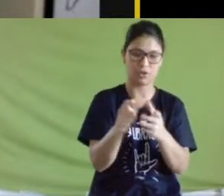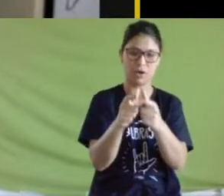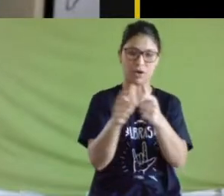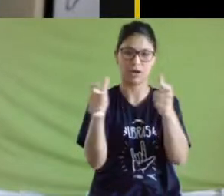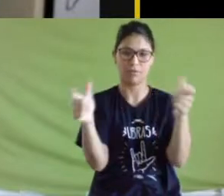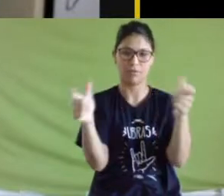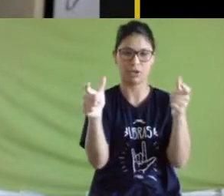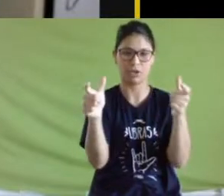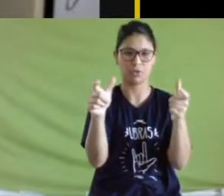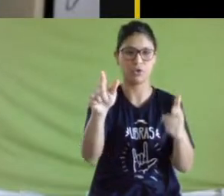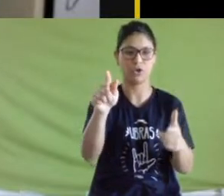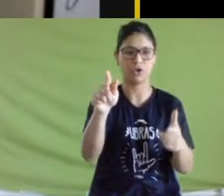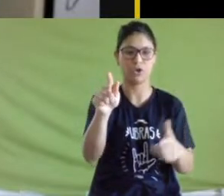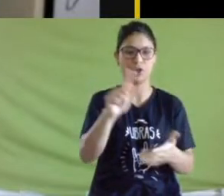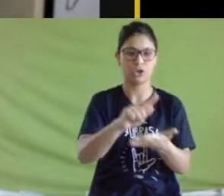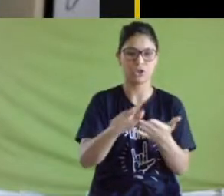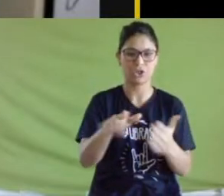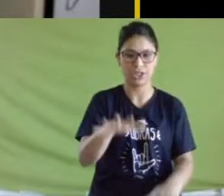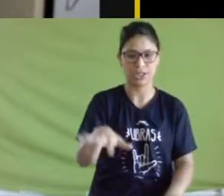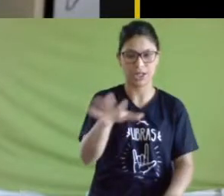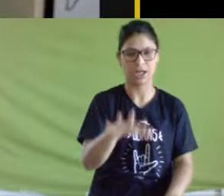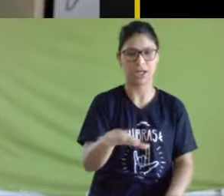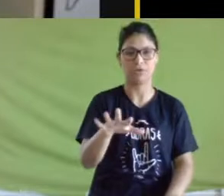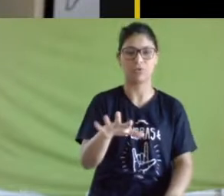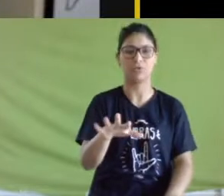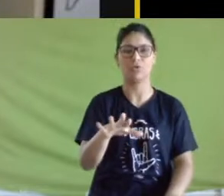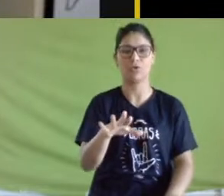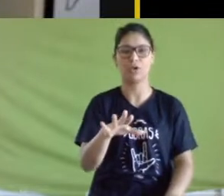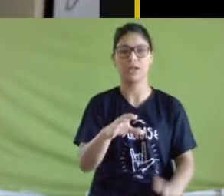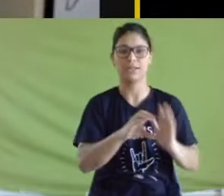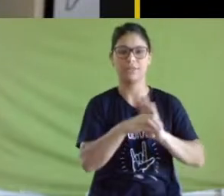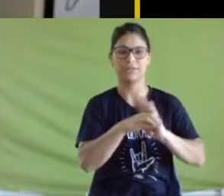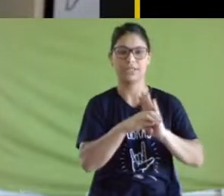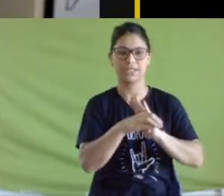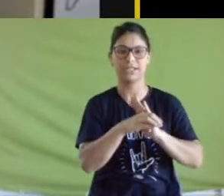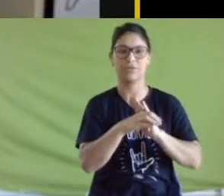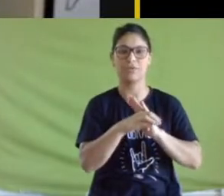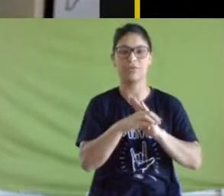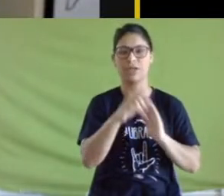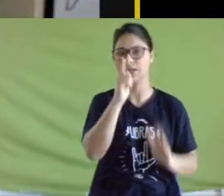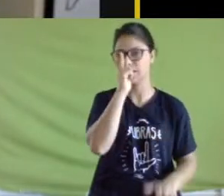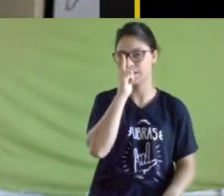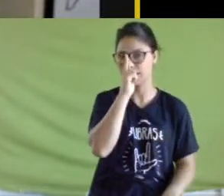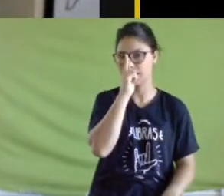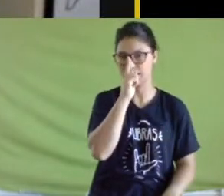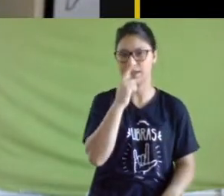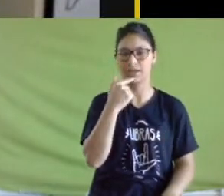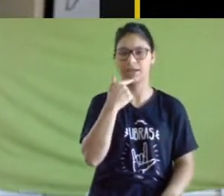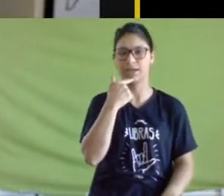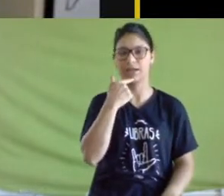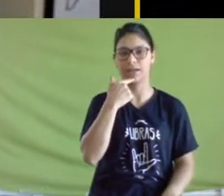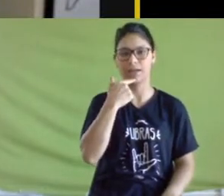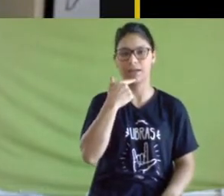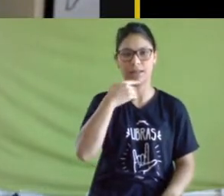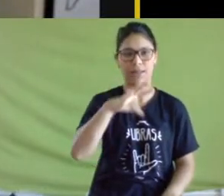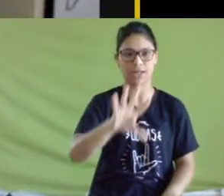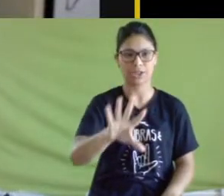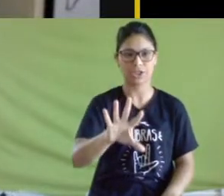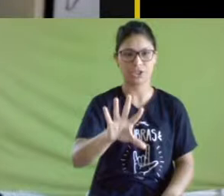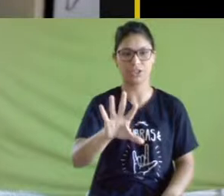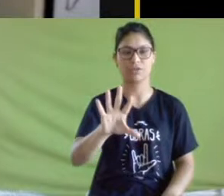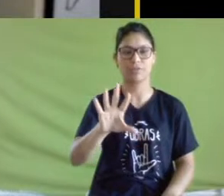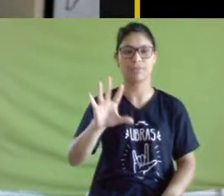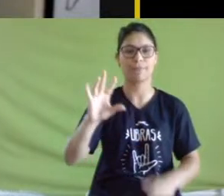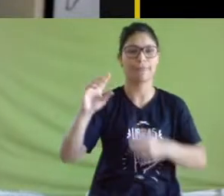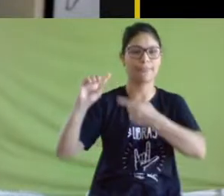lugar comum, na sua definição grega e latina, e ver, depois ver como essa herança